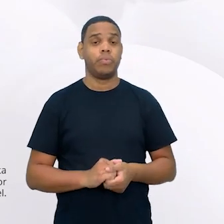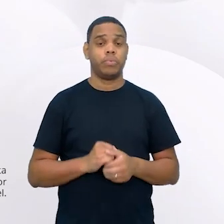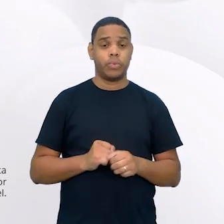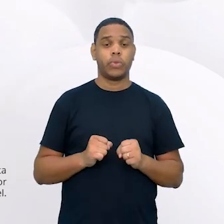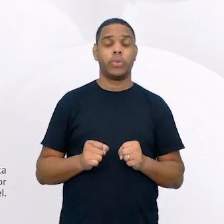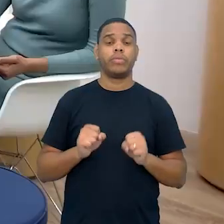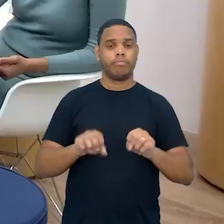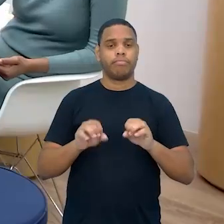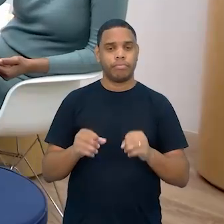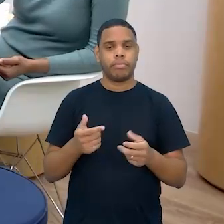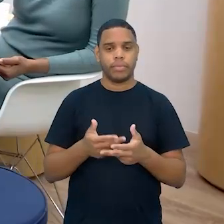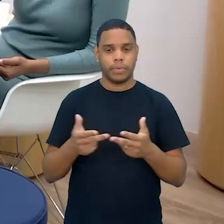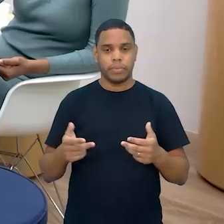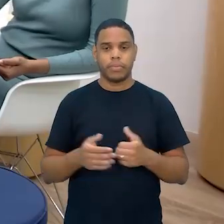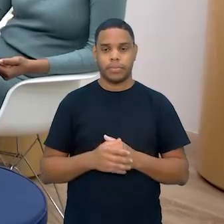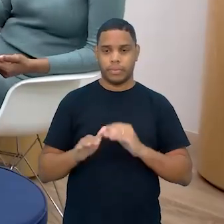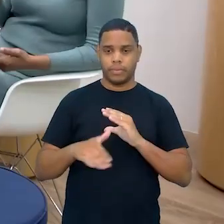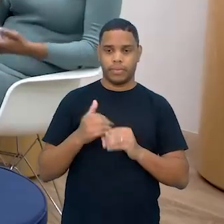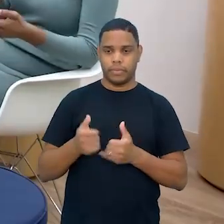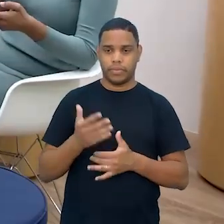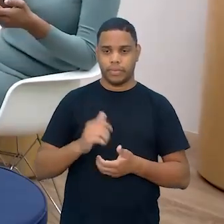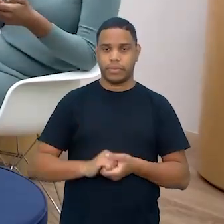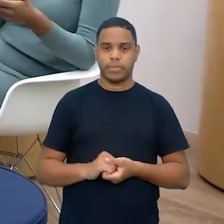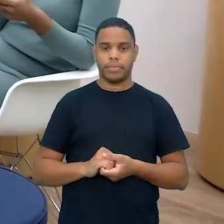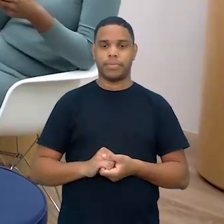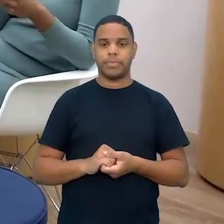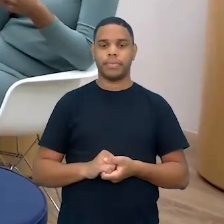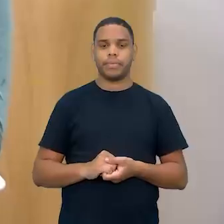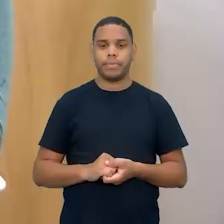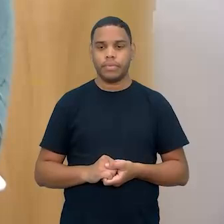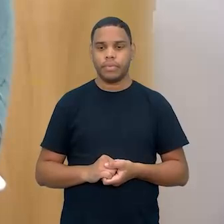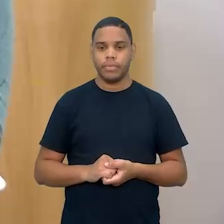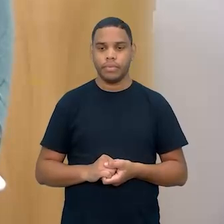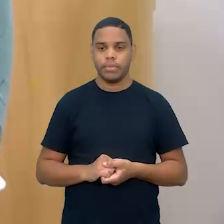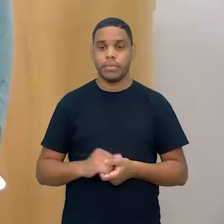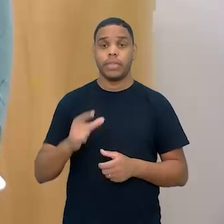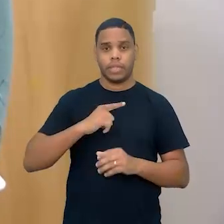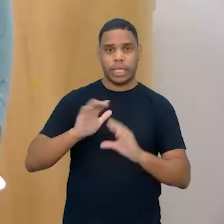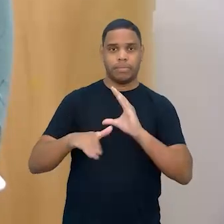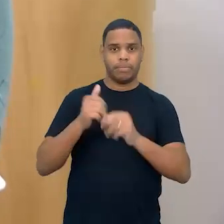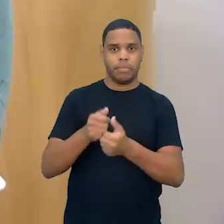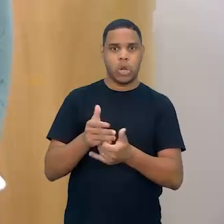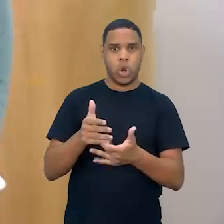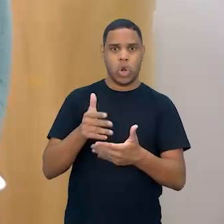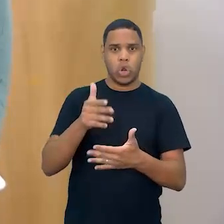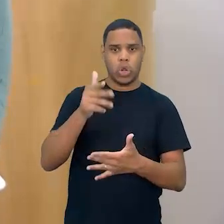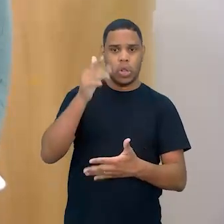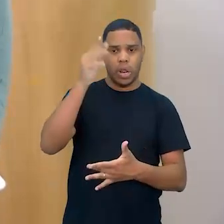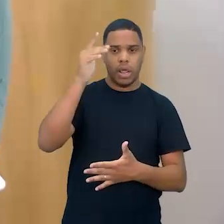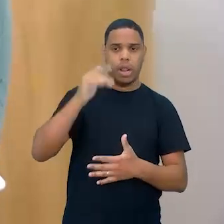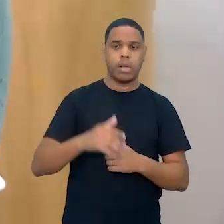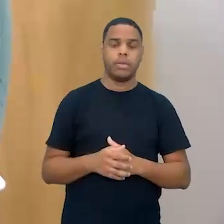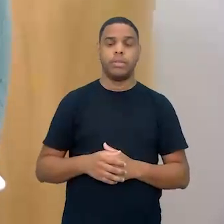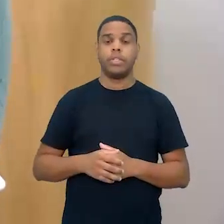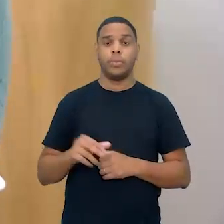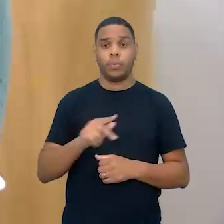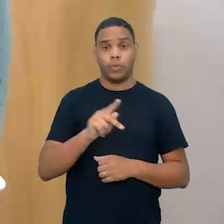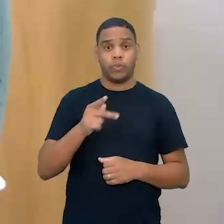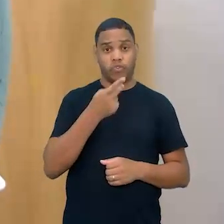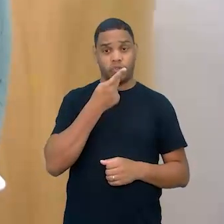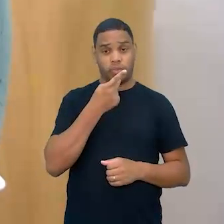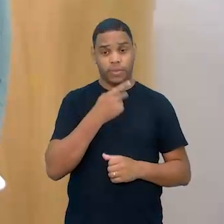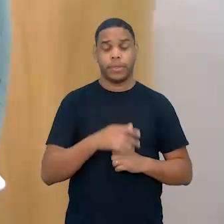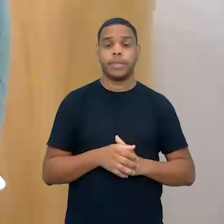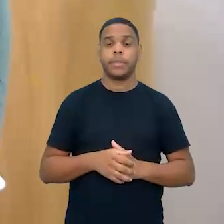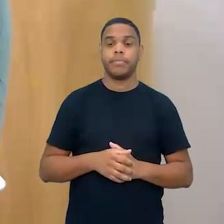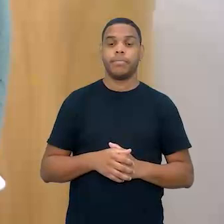professores falaram. Tem algumas coisinhas aí no chat para falar, Luanda? Tem bastante contribuições, né? Muitos professores colocaram aqui